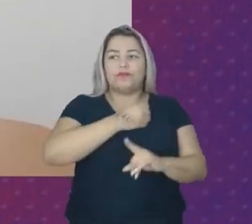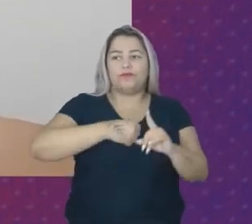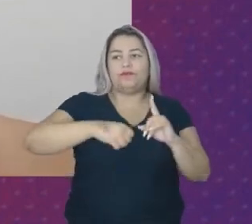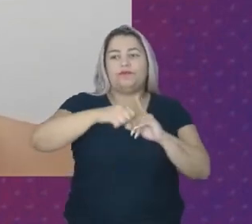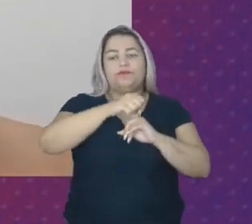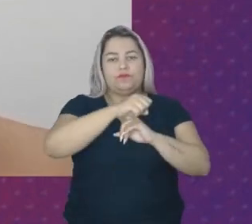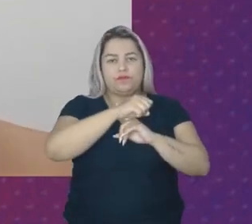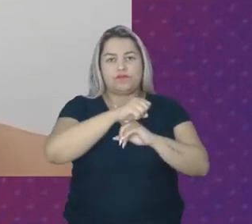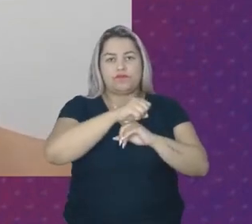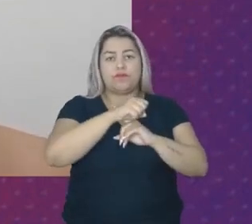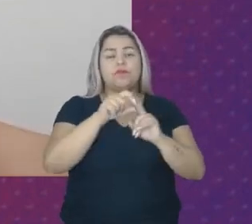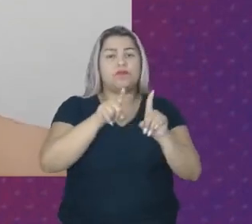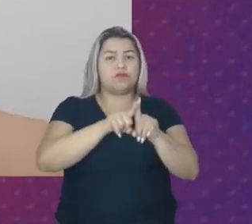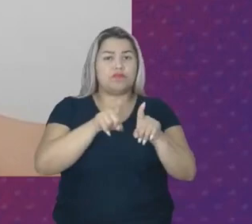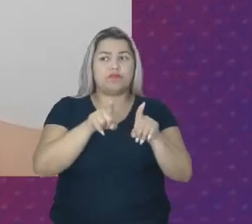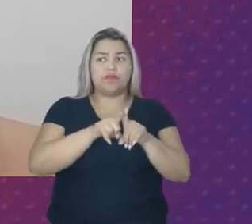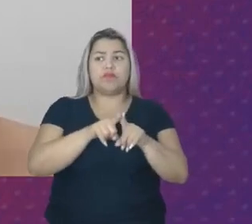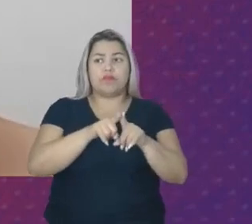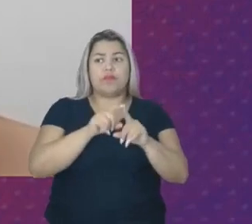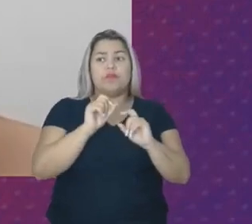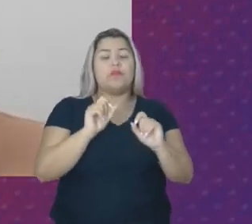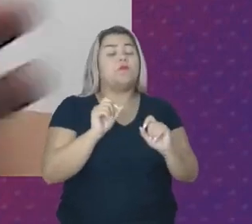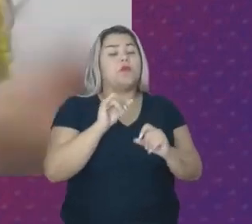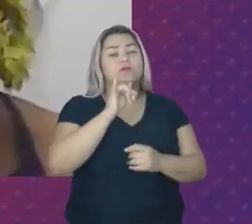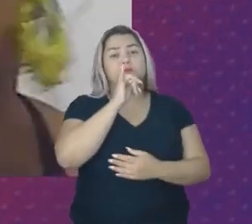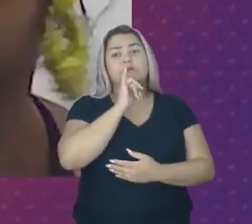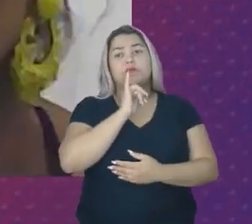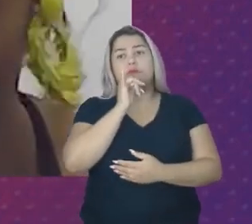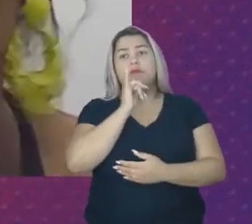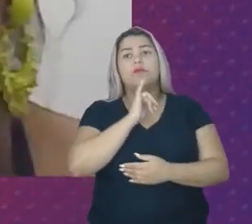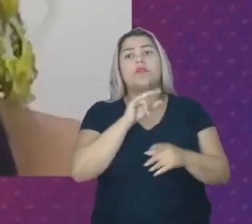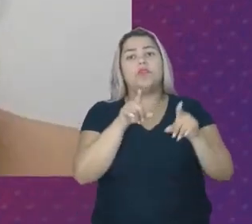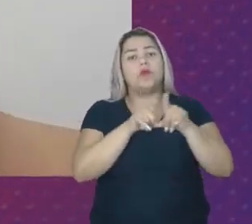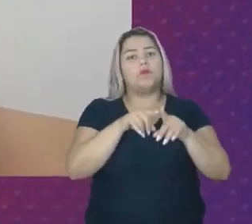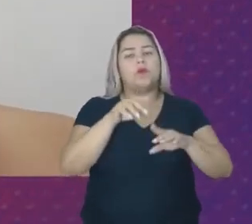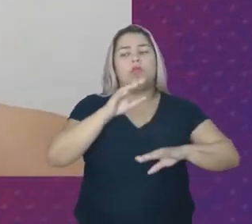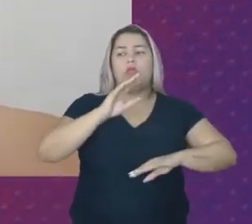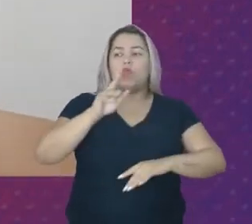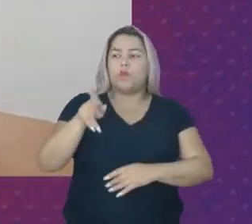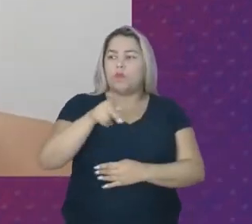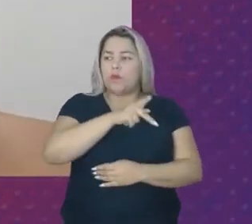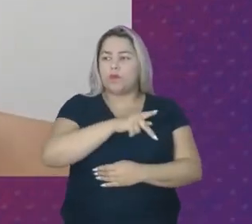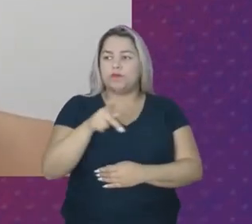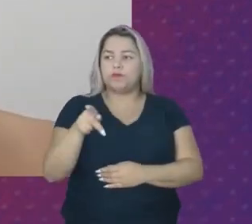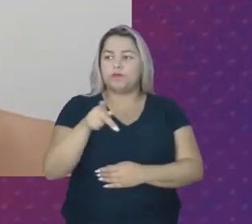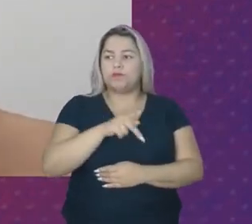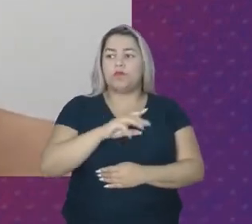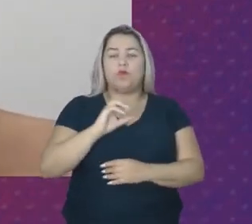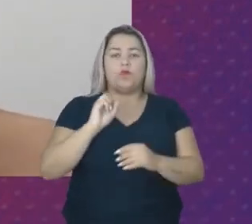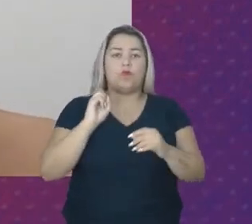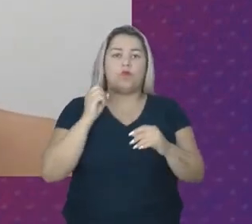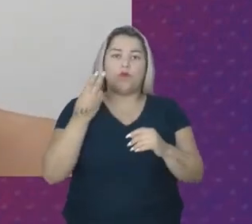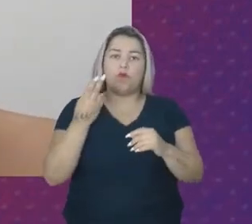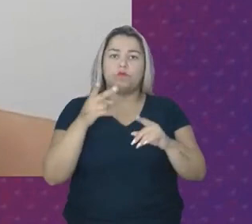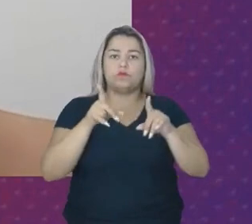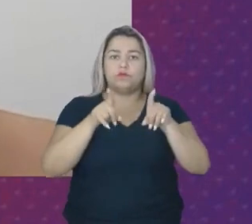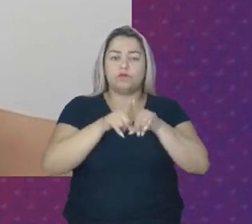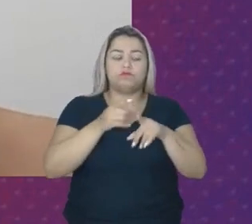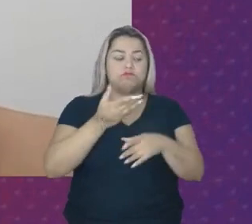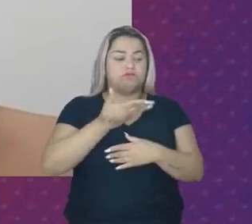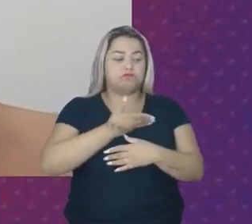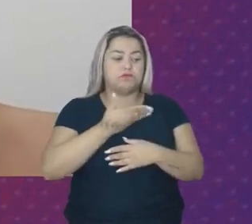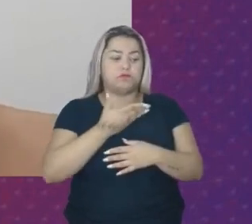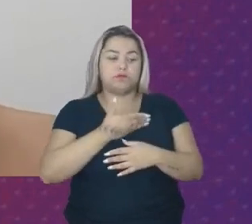Então, esse sábio caberia muito bem, por exemplo, aí para uma professora ou para alguma companheira que está